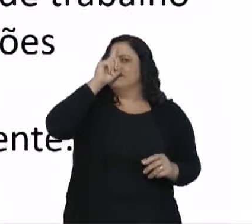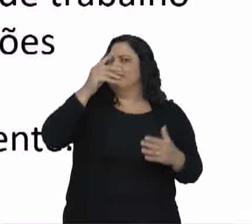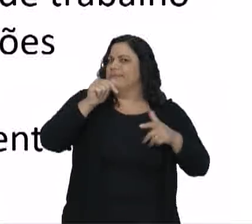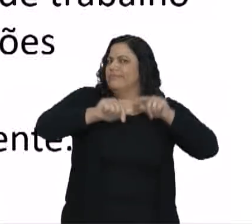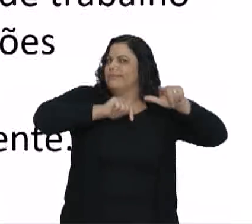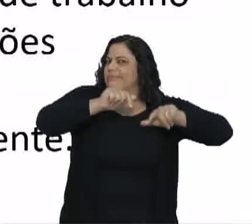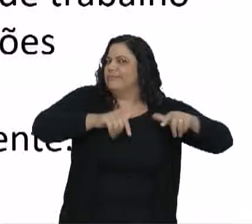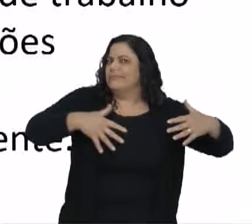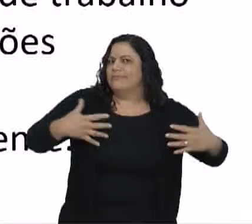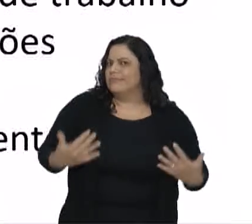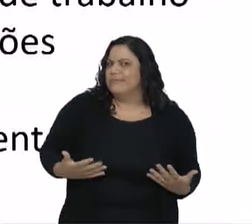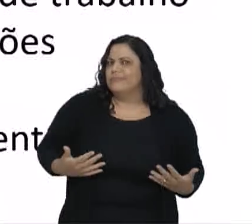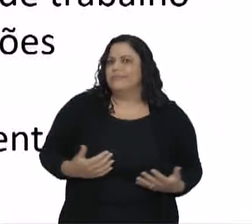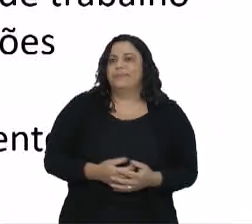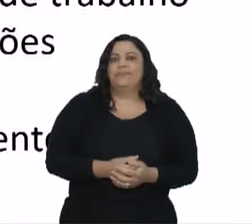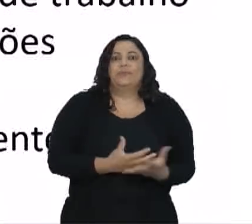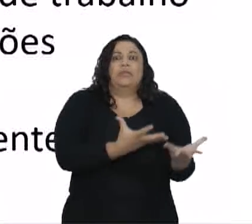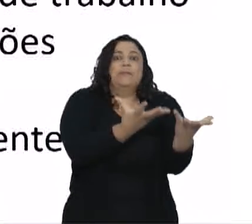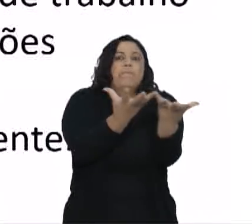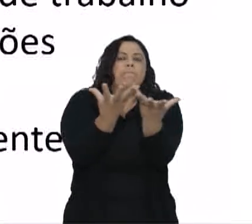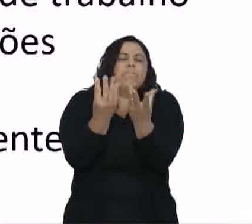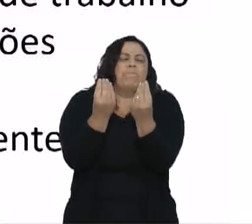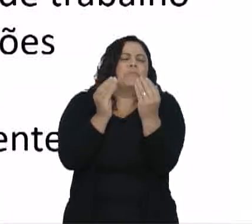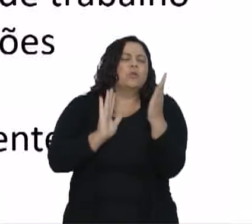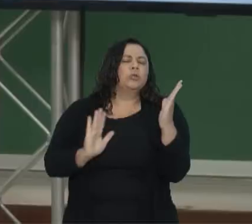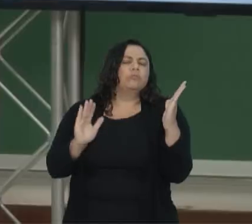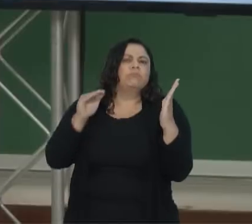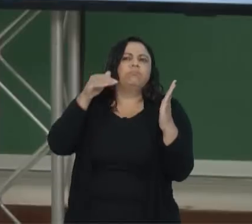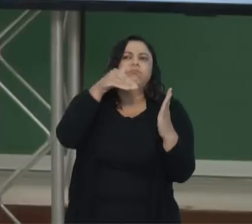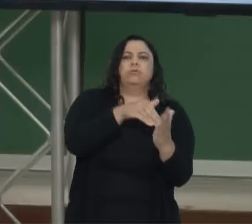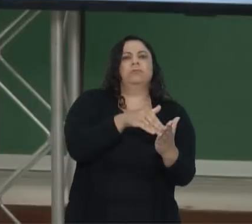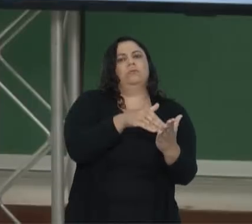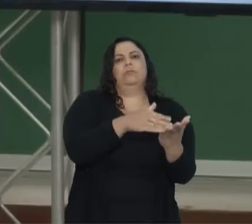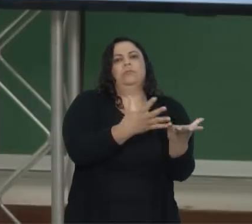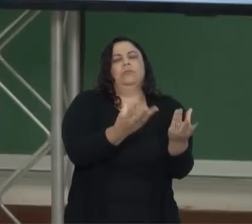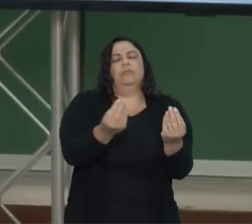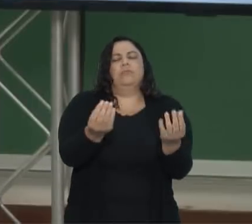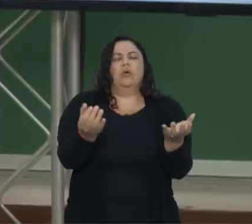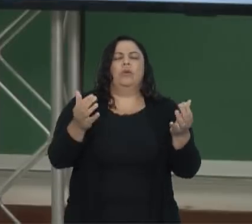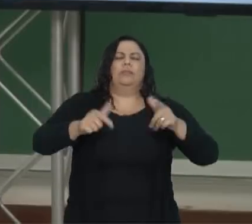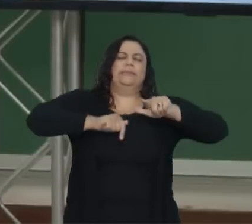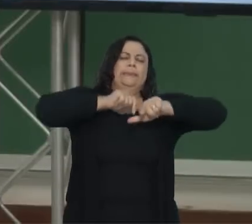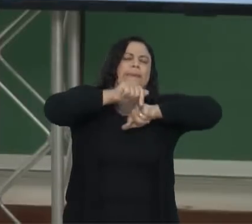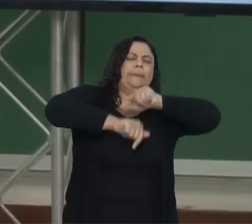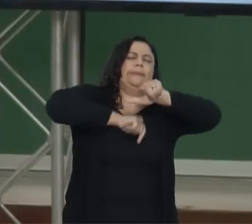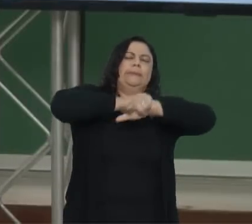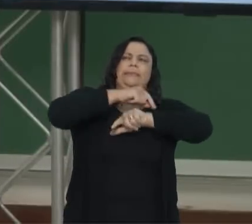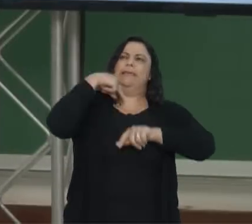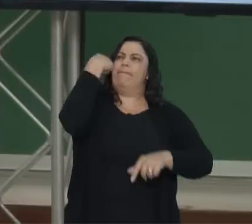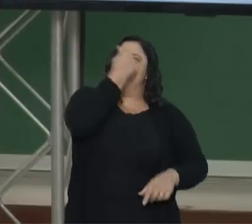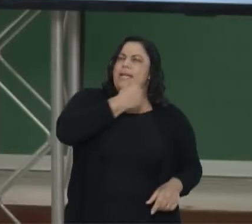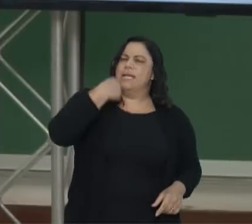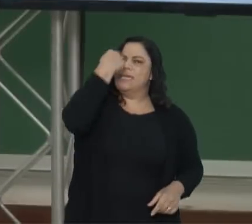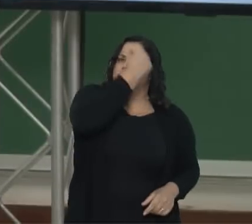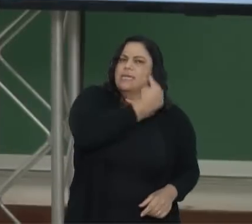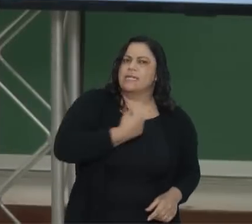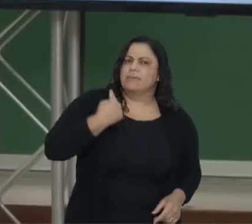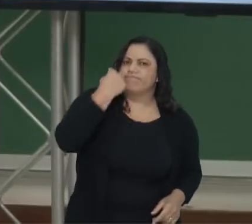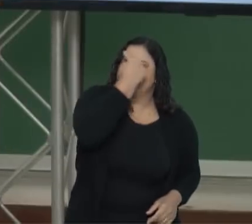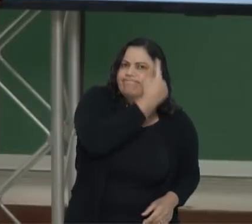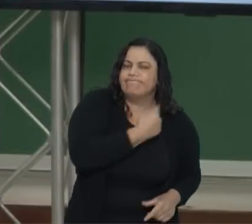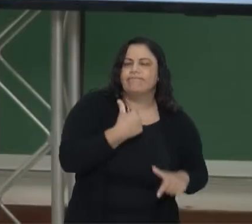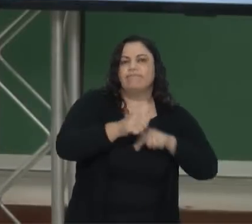Era exposta ao excesso de trabalho. Então era muito trabalho, muitas horas de trabalho, né? Muitas